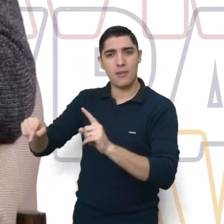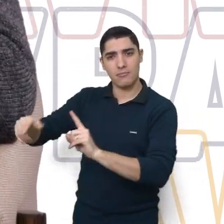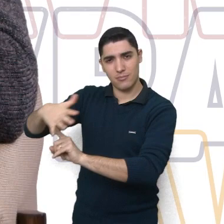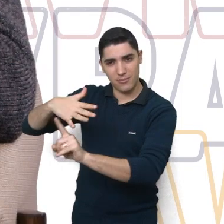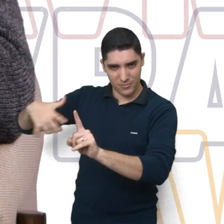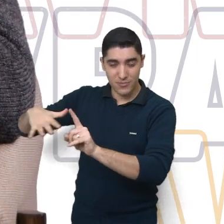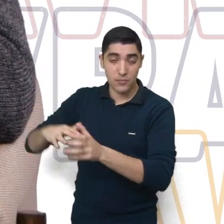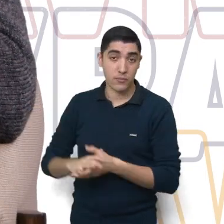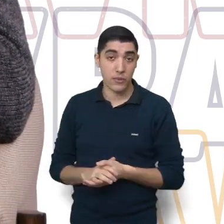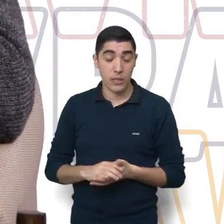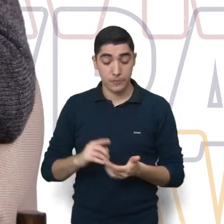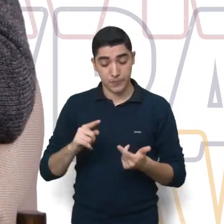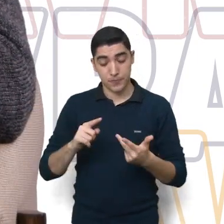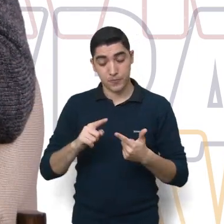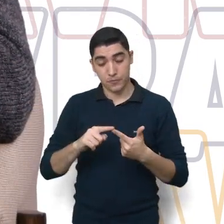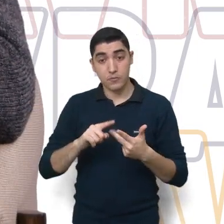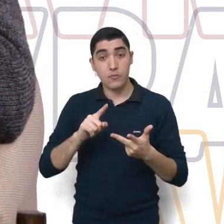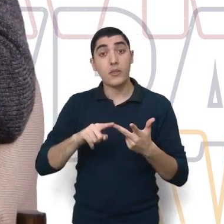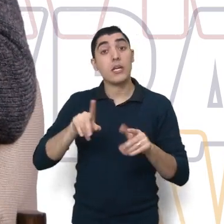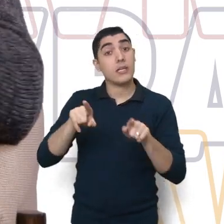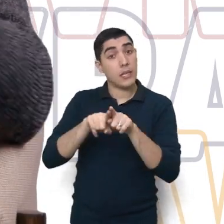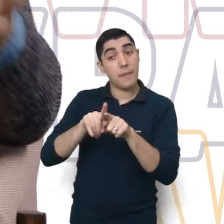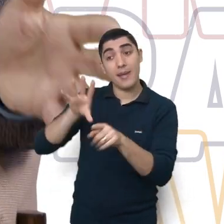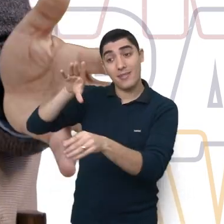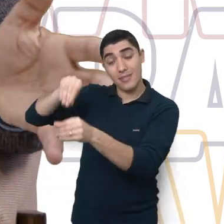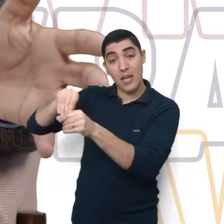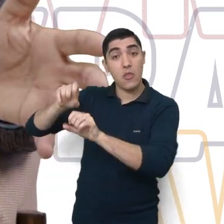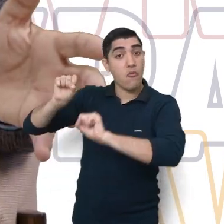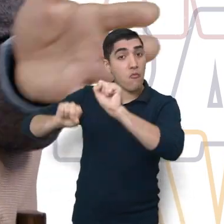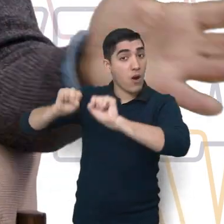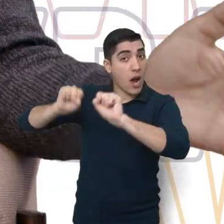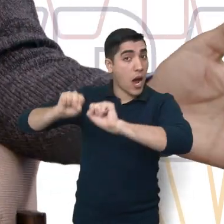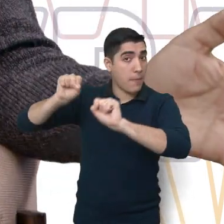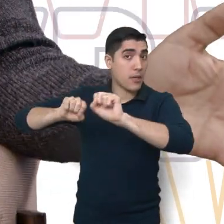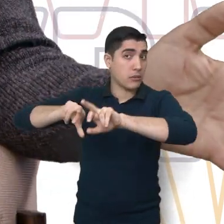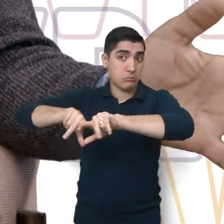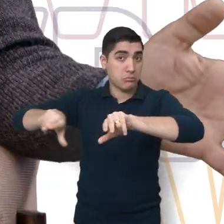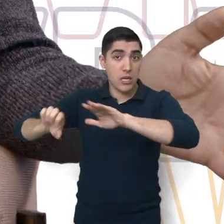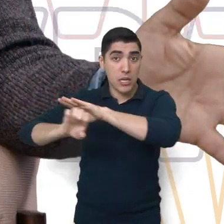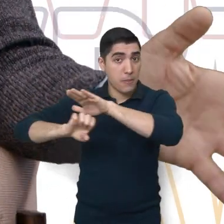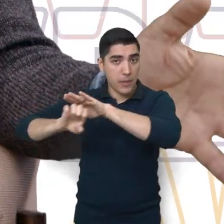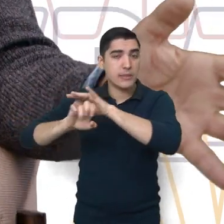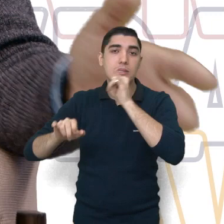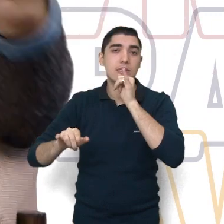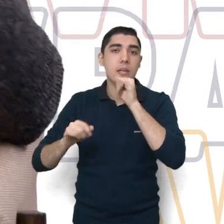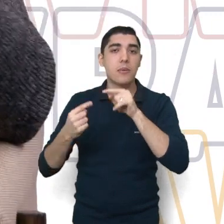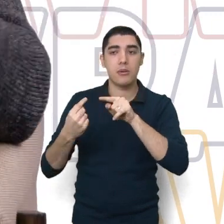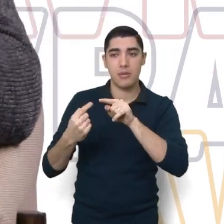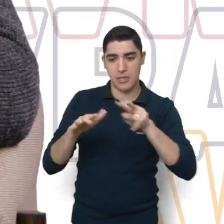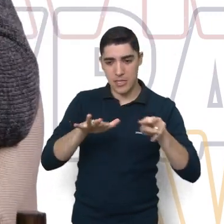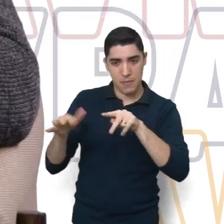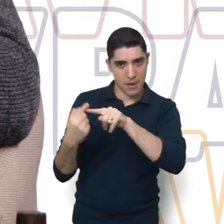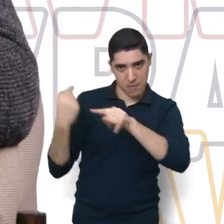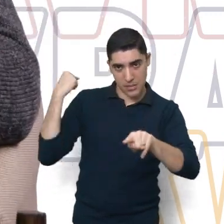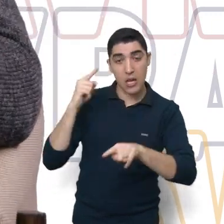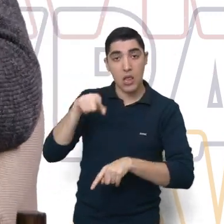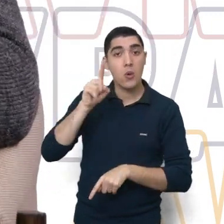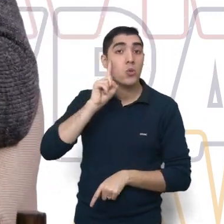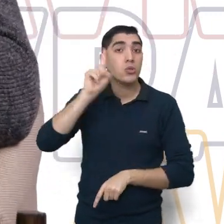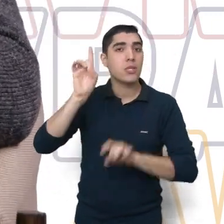também ações que podem ser feitas nas indústrias né semana passada foi Dia da Árvore por exemplo e